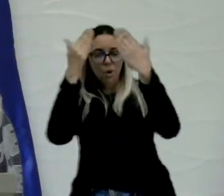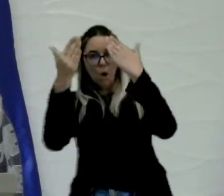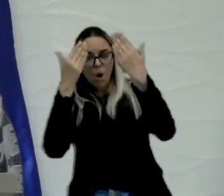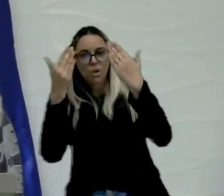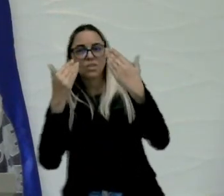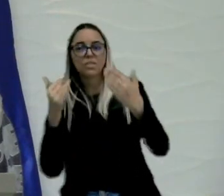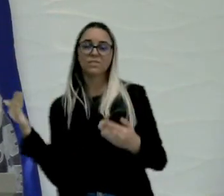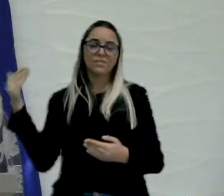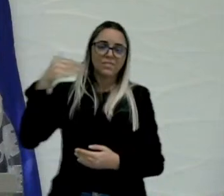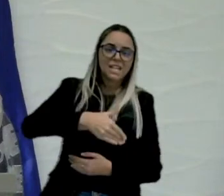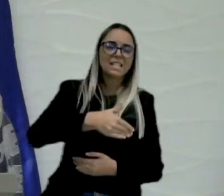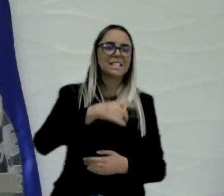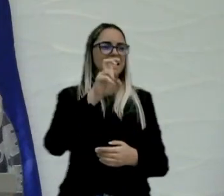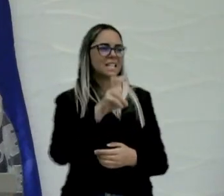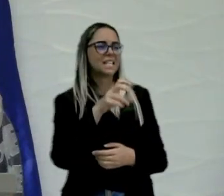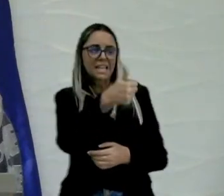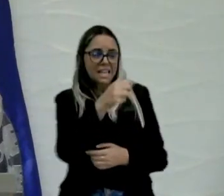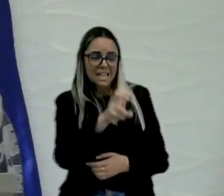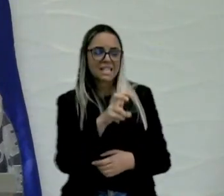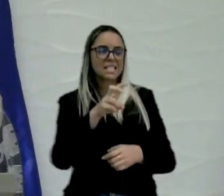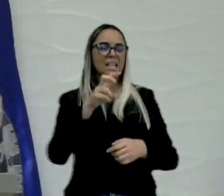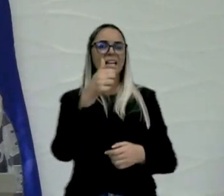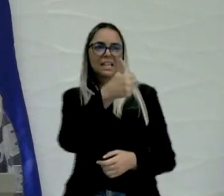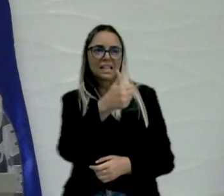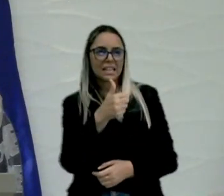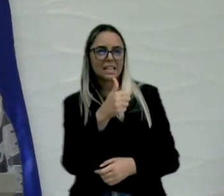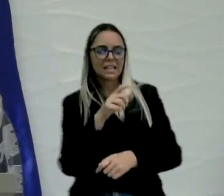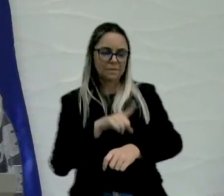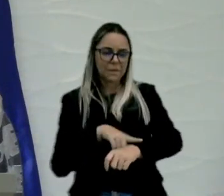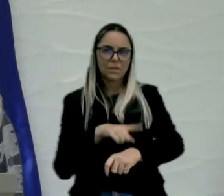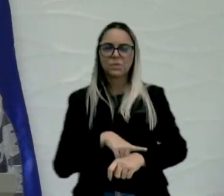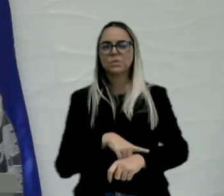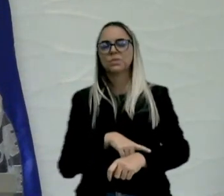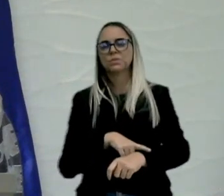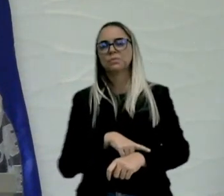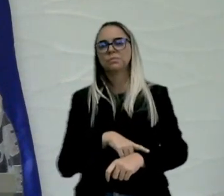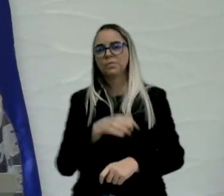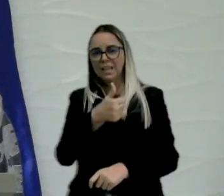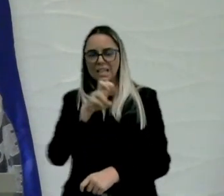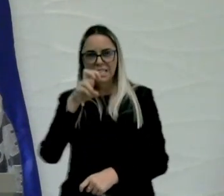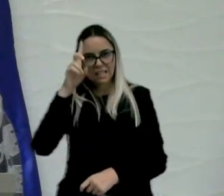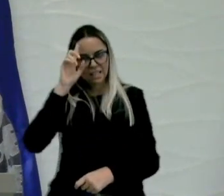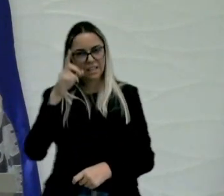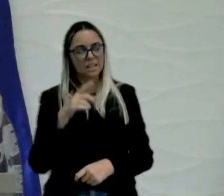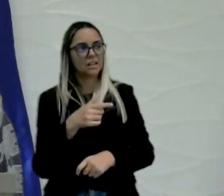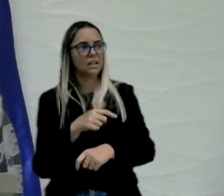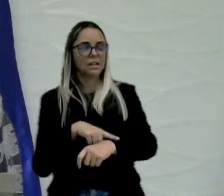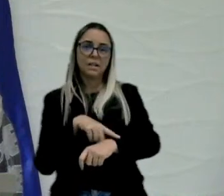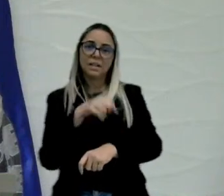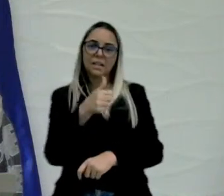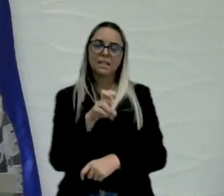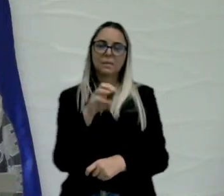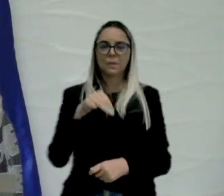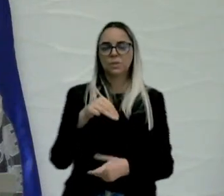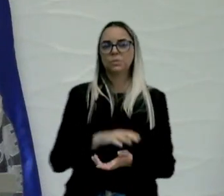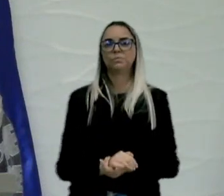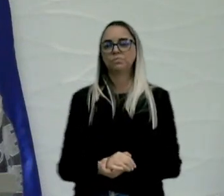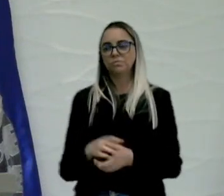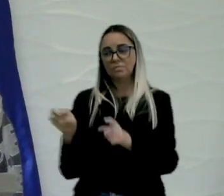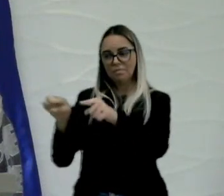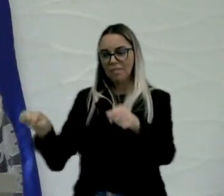vem de 15 em 15 dias 15 minutos o fono Tiraram a